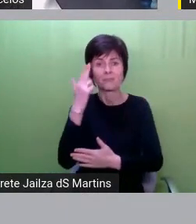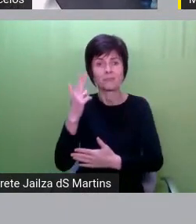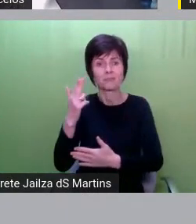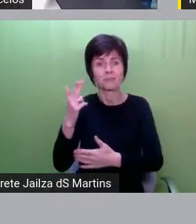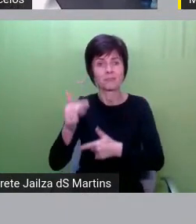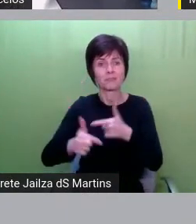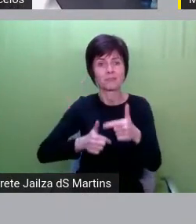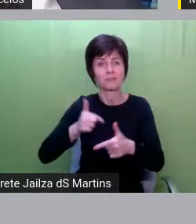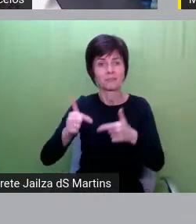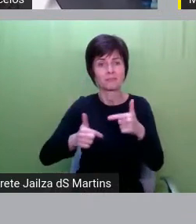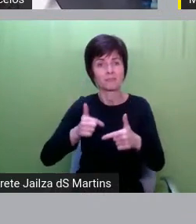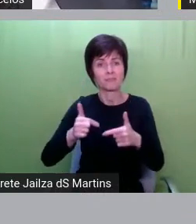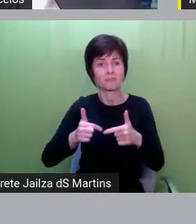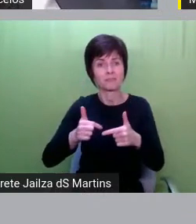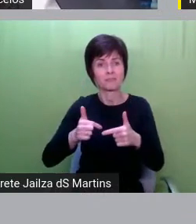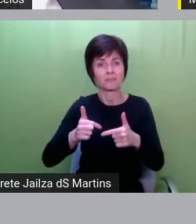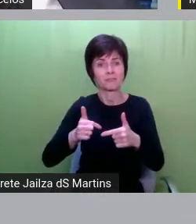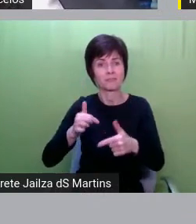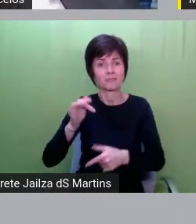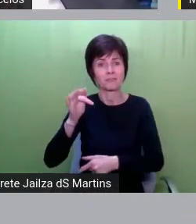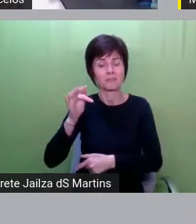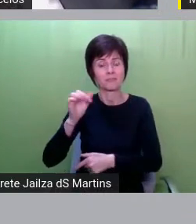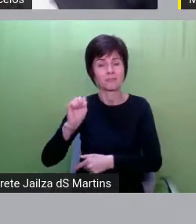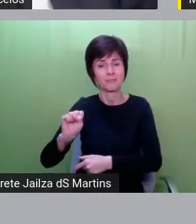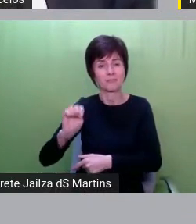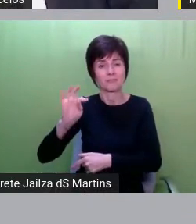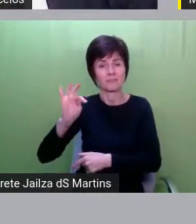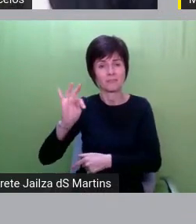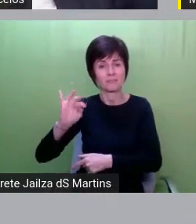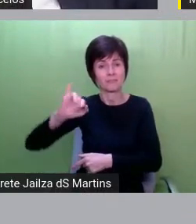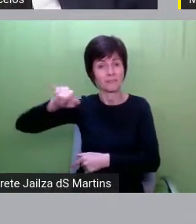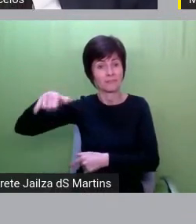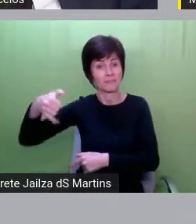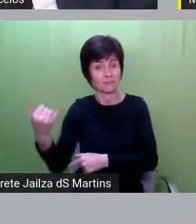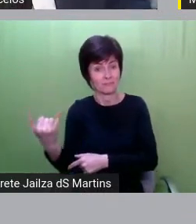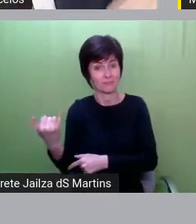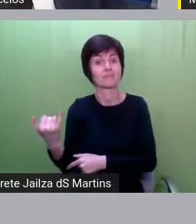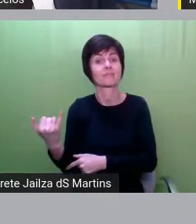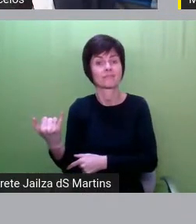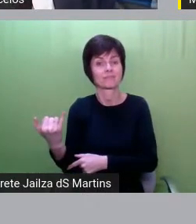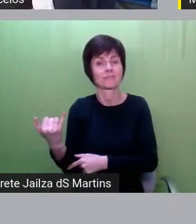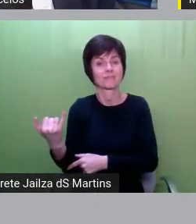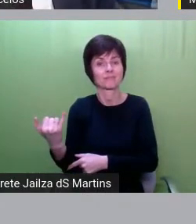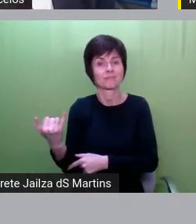do Tribunal de Contas da União, que resolveu